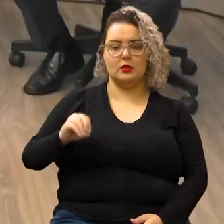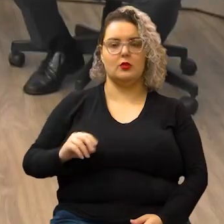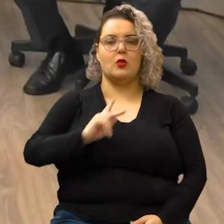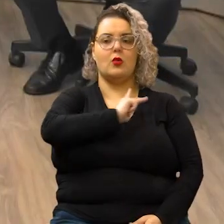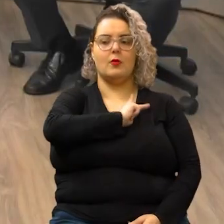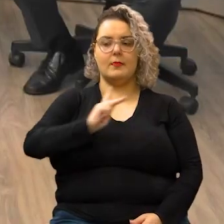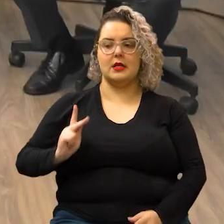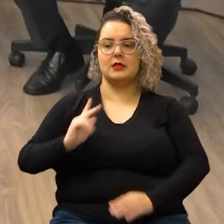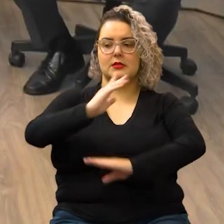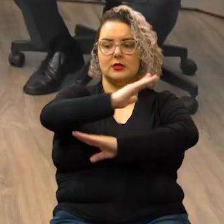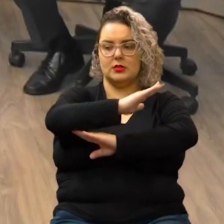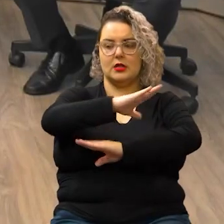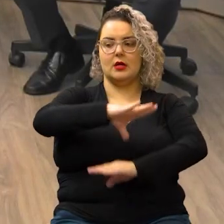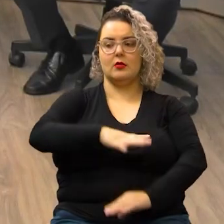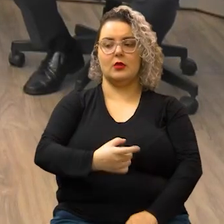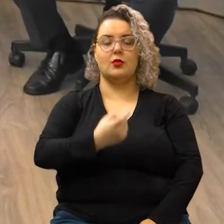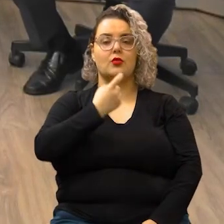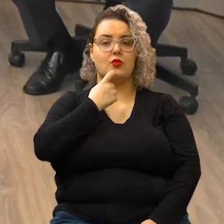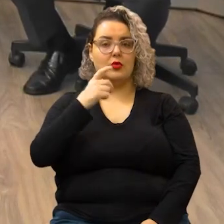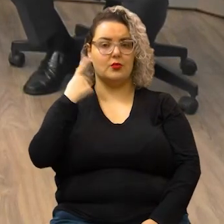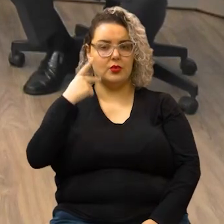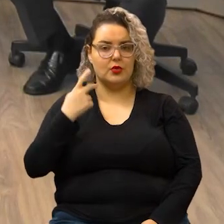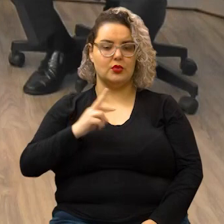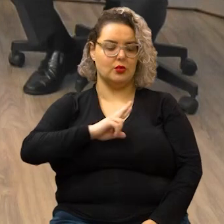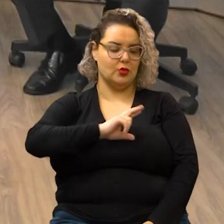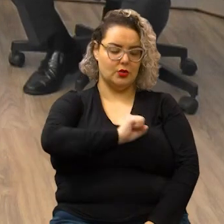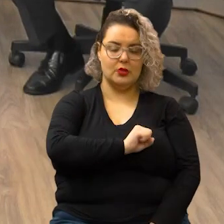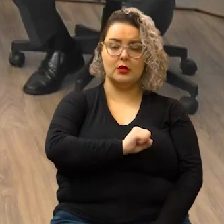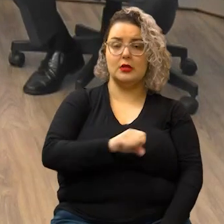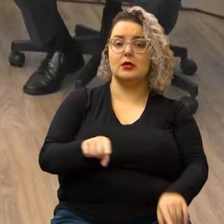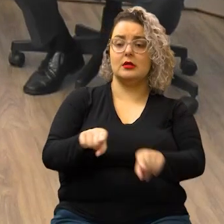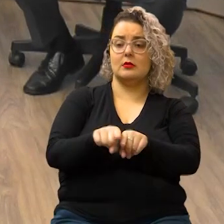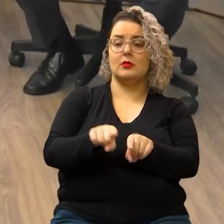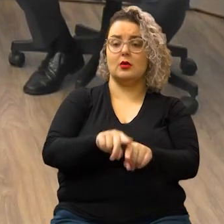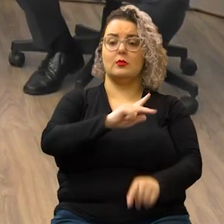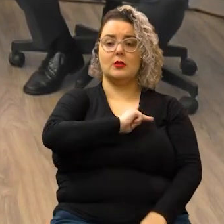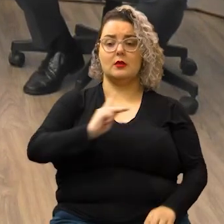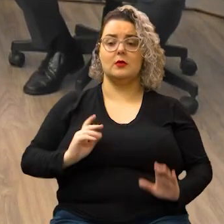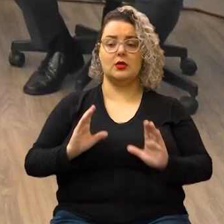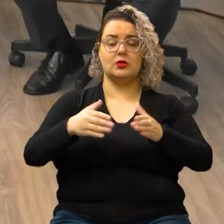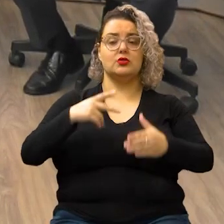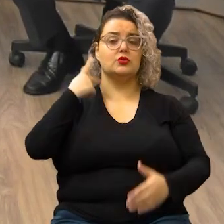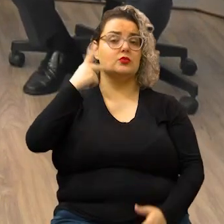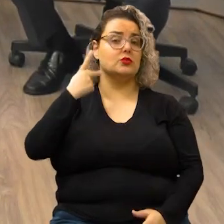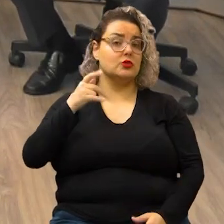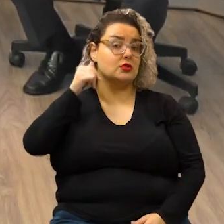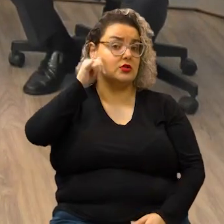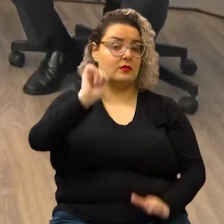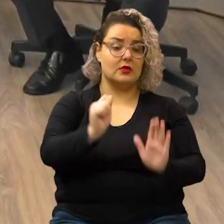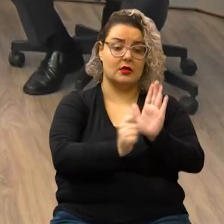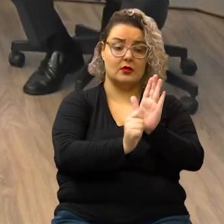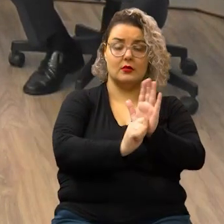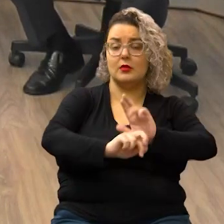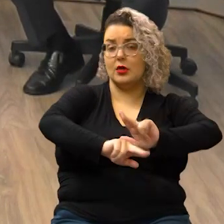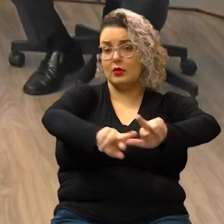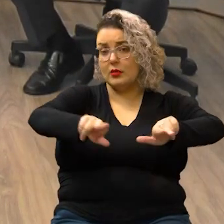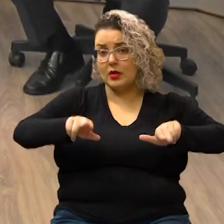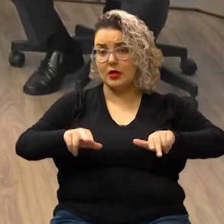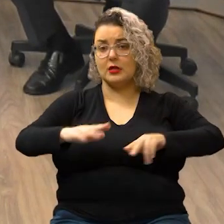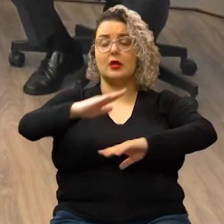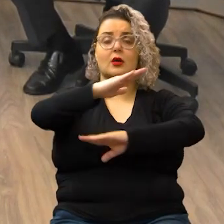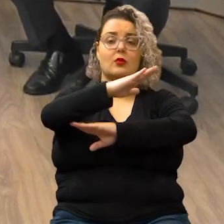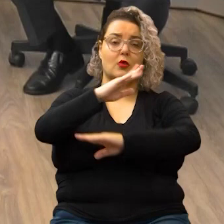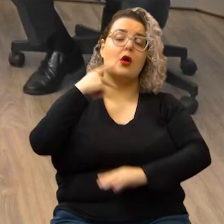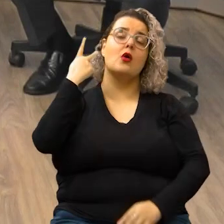presidente da Câmara Municipal de Campinas, o vereador Luiz Rossini, e o presidente da Comissão de Políticas de Prevenção às Drogas da Câmara Municipal,